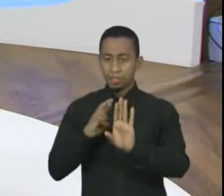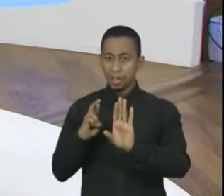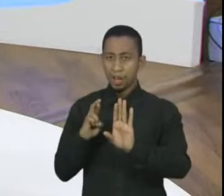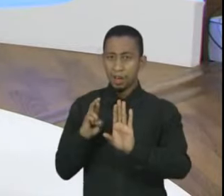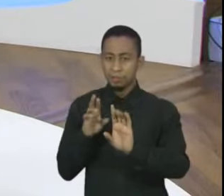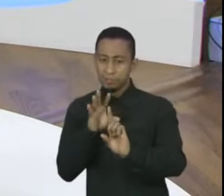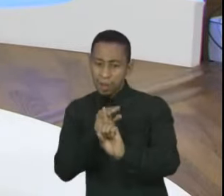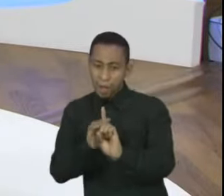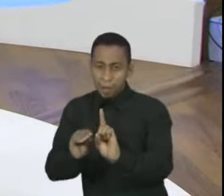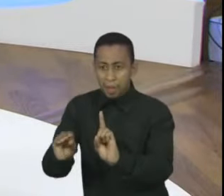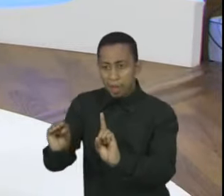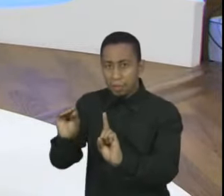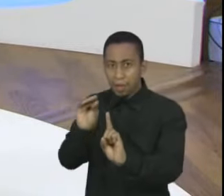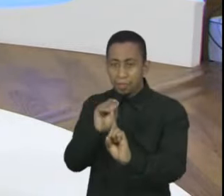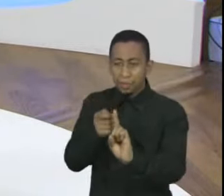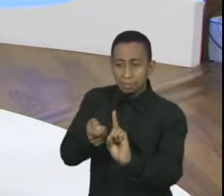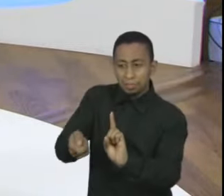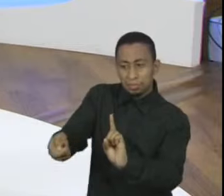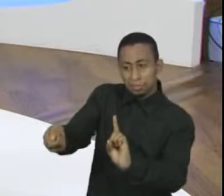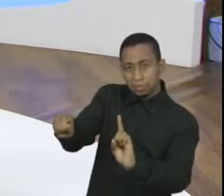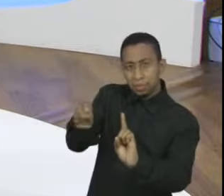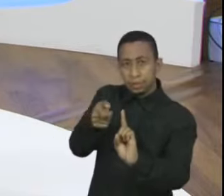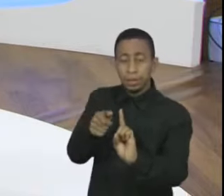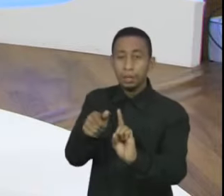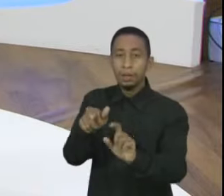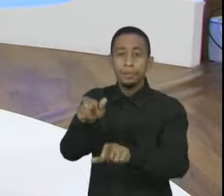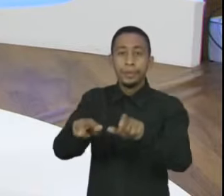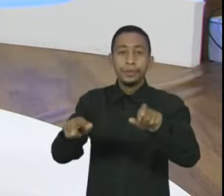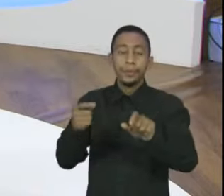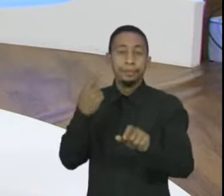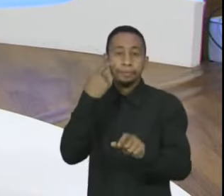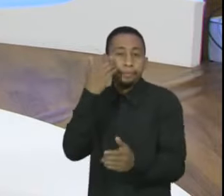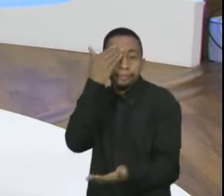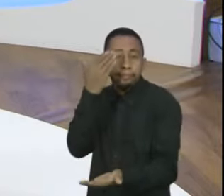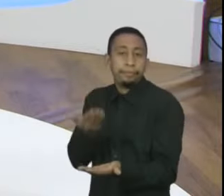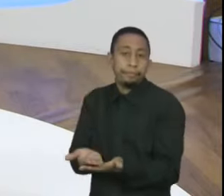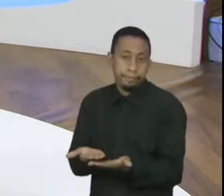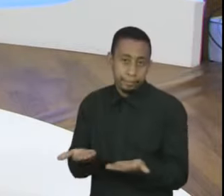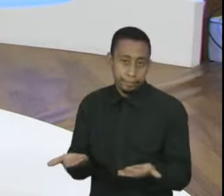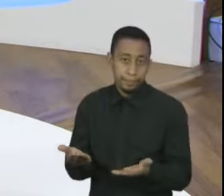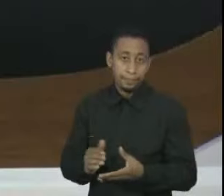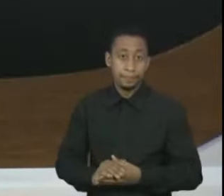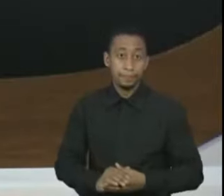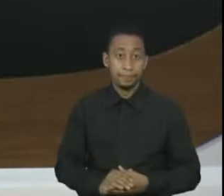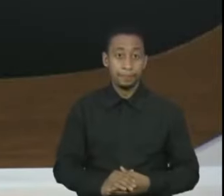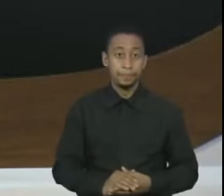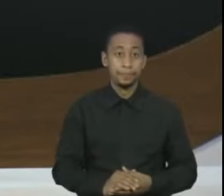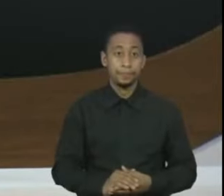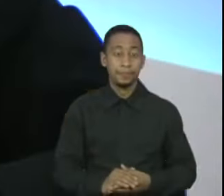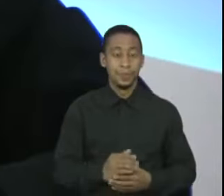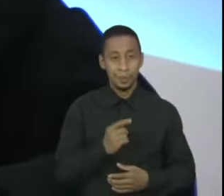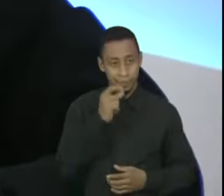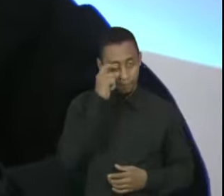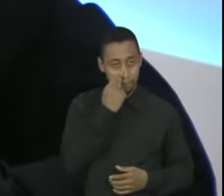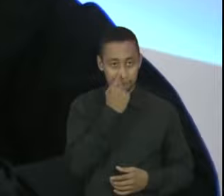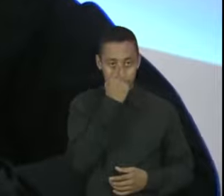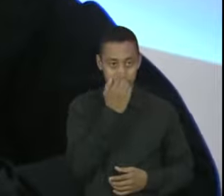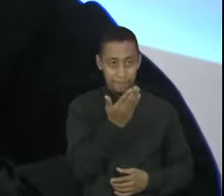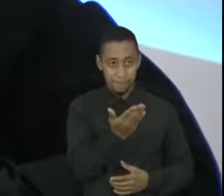afirmação de Partido Em função de afirmação de ideologia folgate a pedido